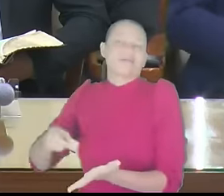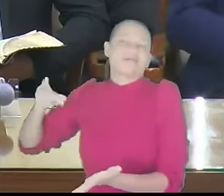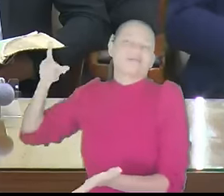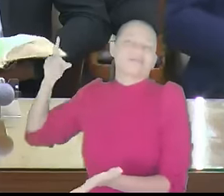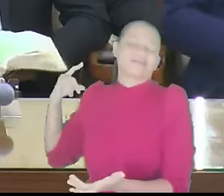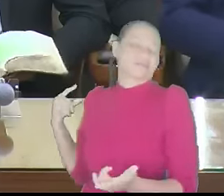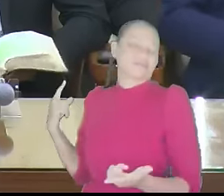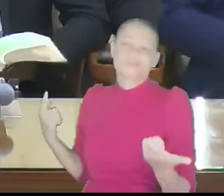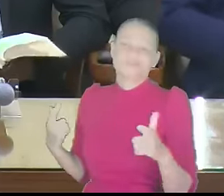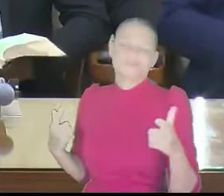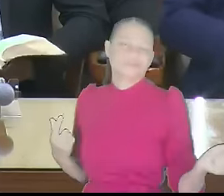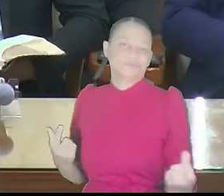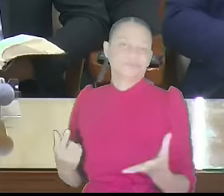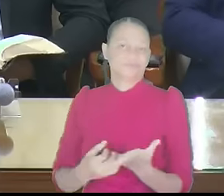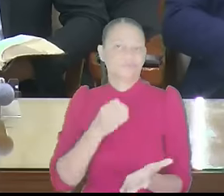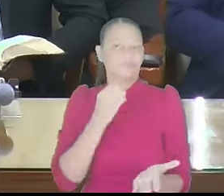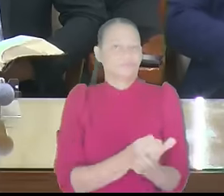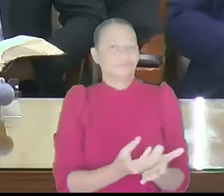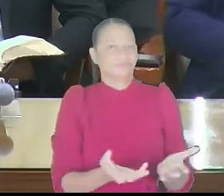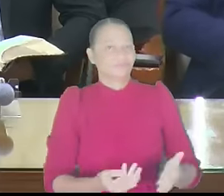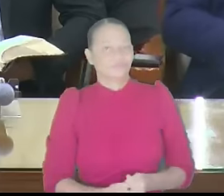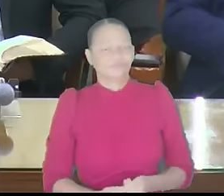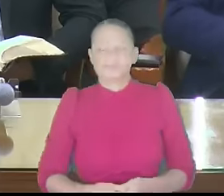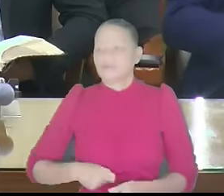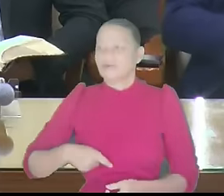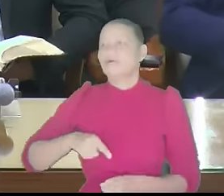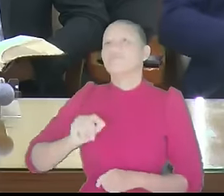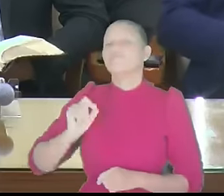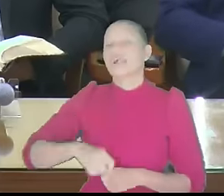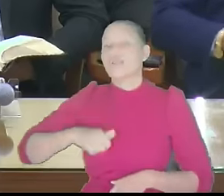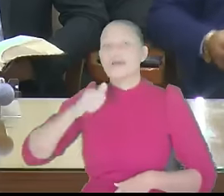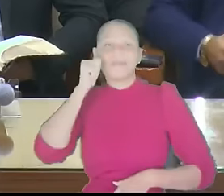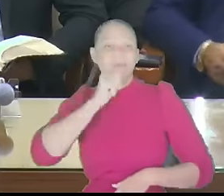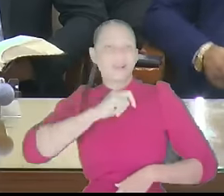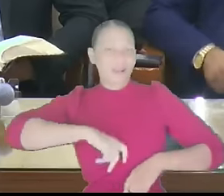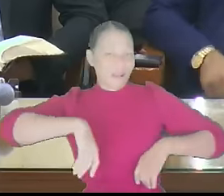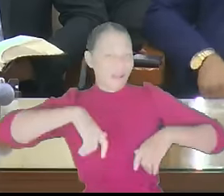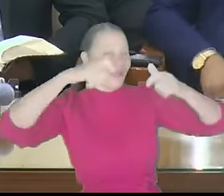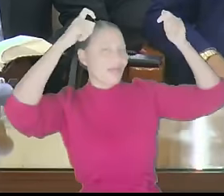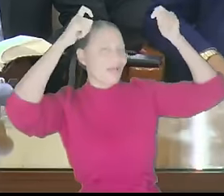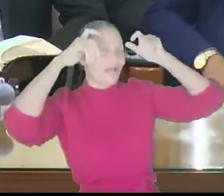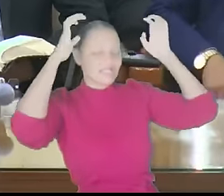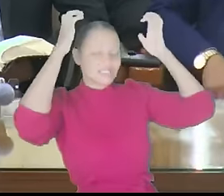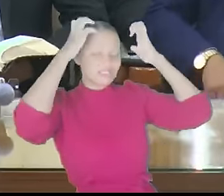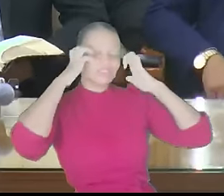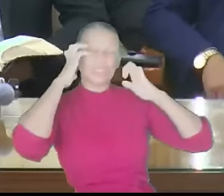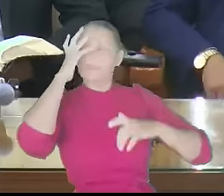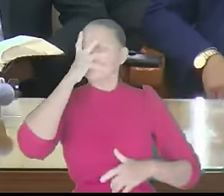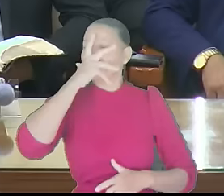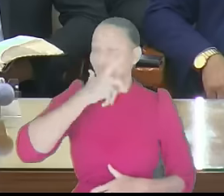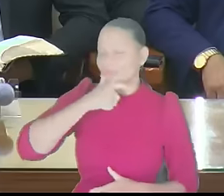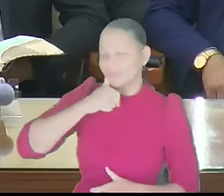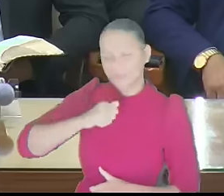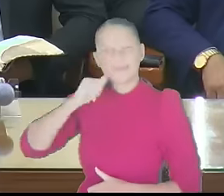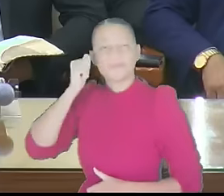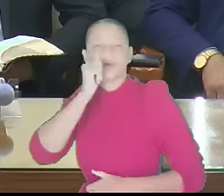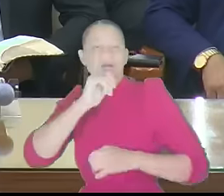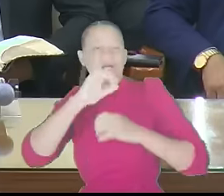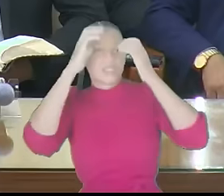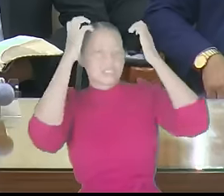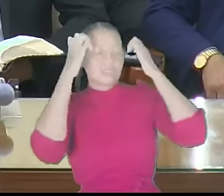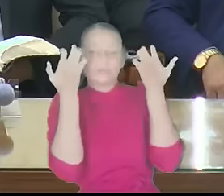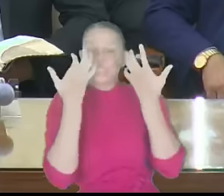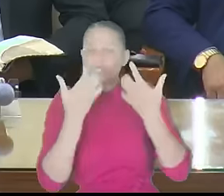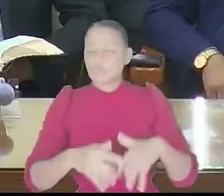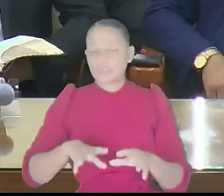Novo Testamento. Pois falou sobre a rainha Esther, que a rainha Esther era bonita, que a rainha Esther não quis